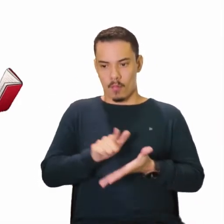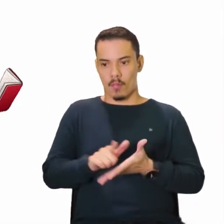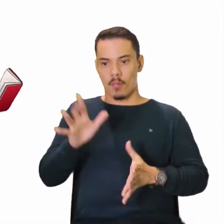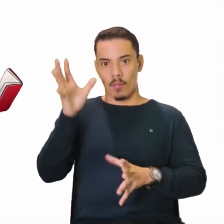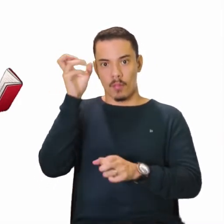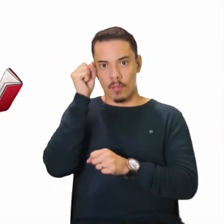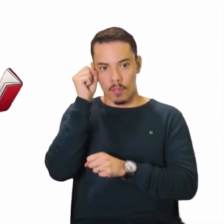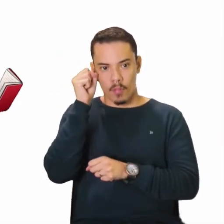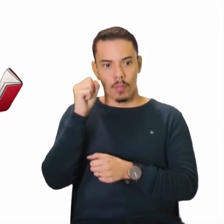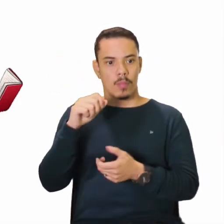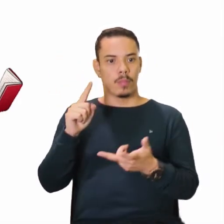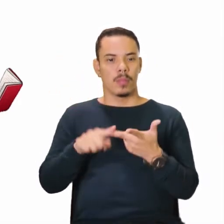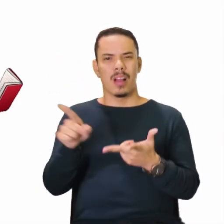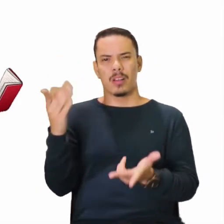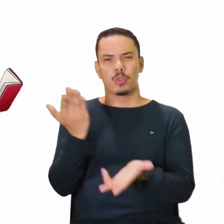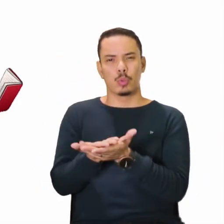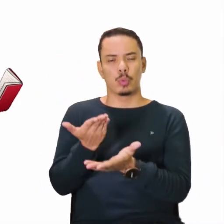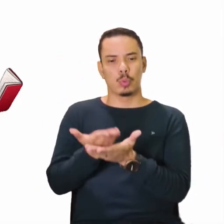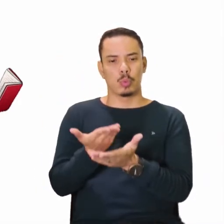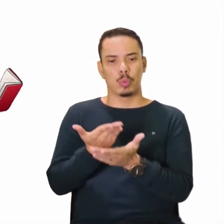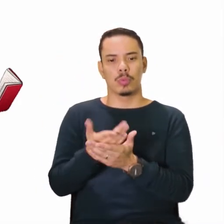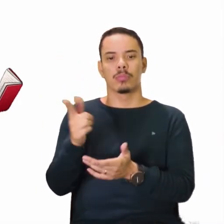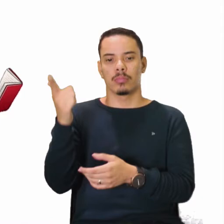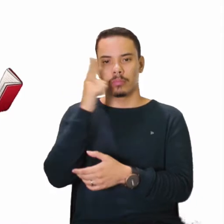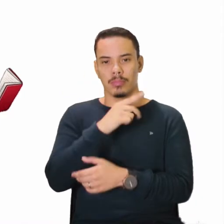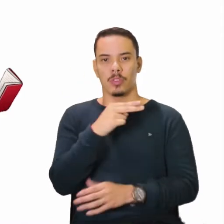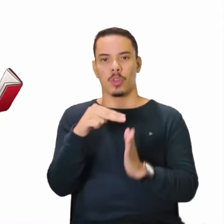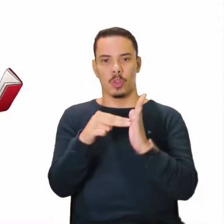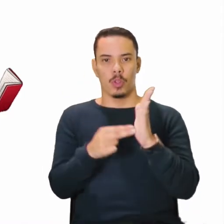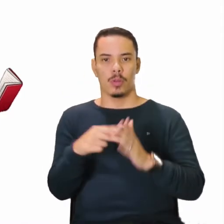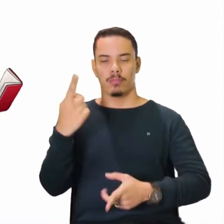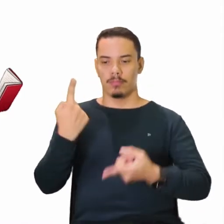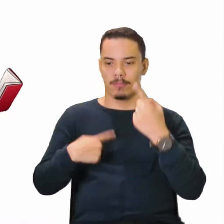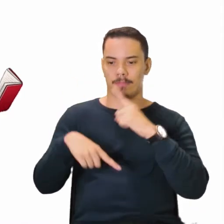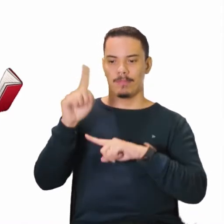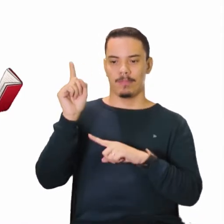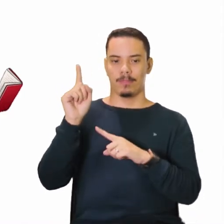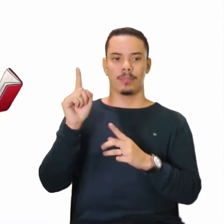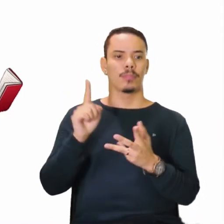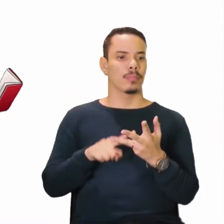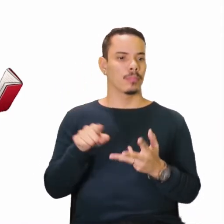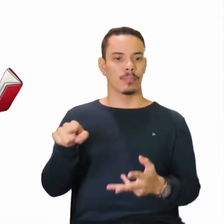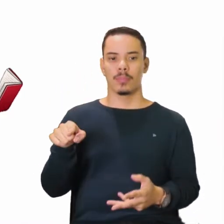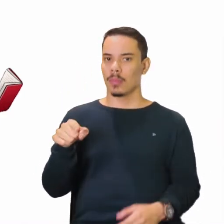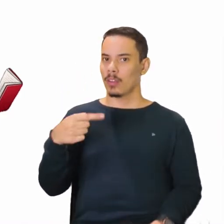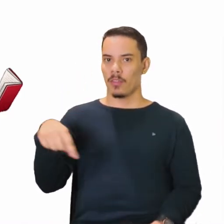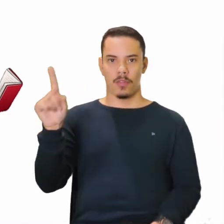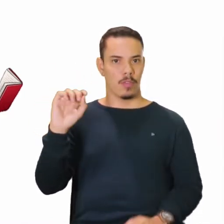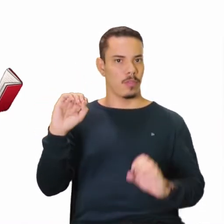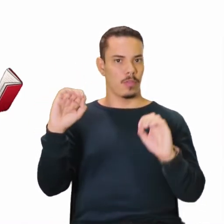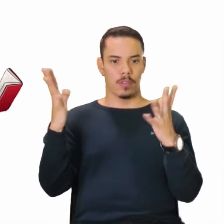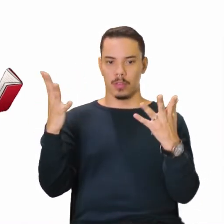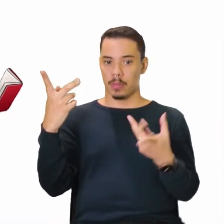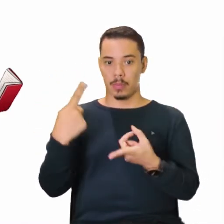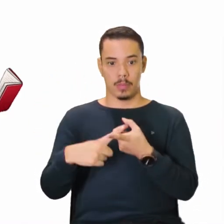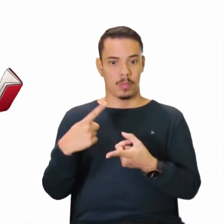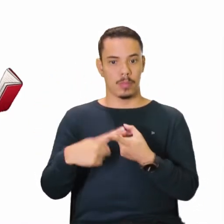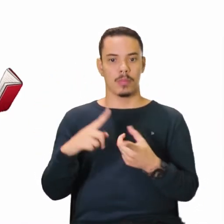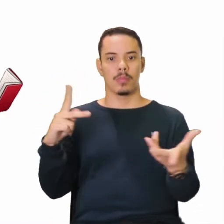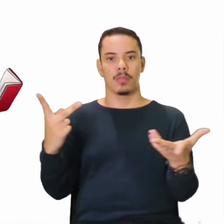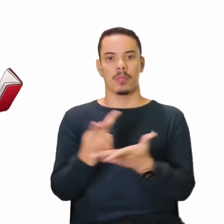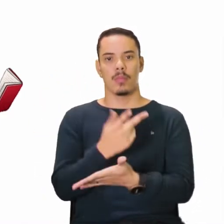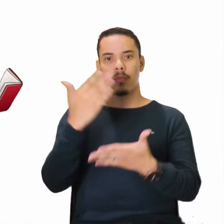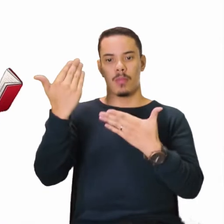D. Ela estuda bastante, logo terá boas notas. E. Ela não irá à festa porque